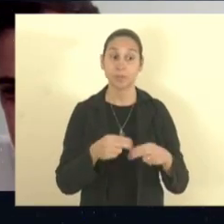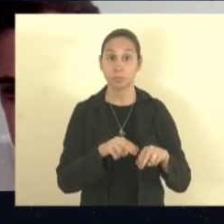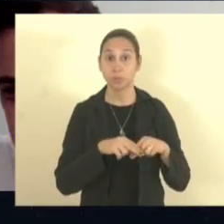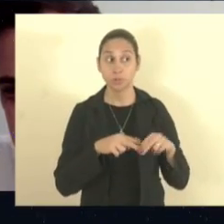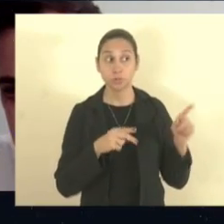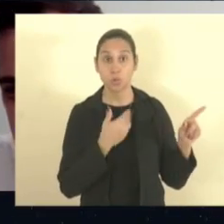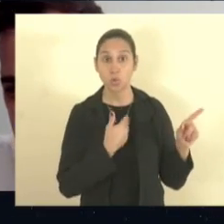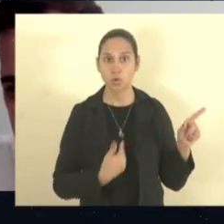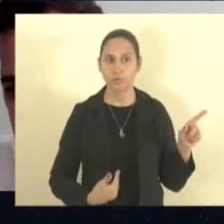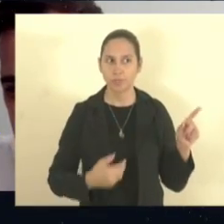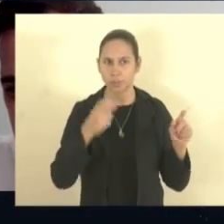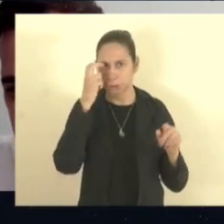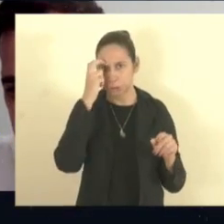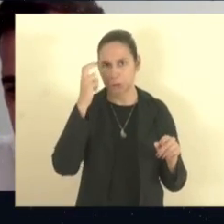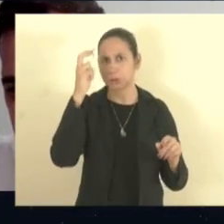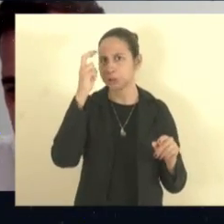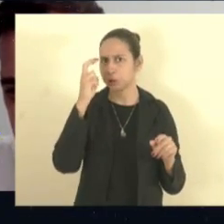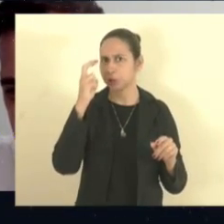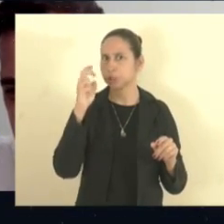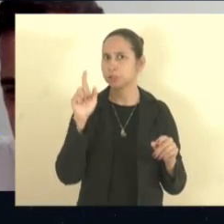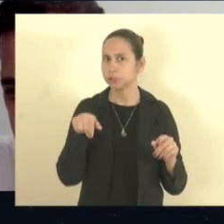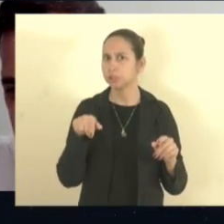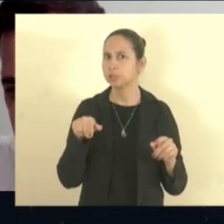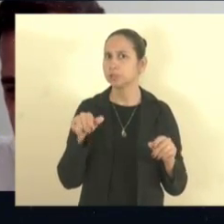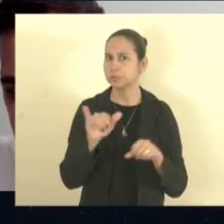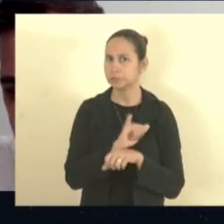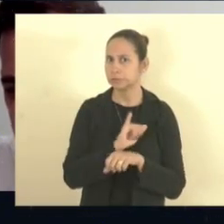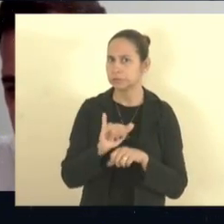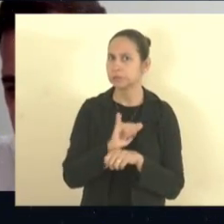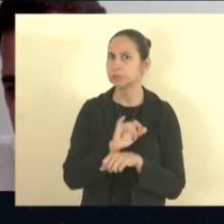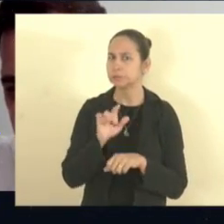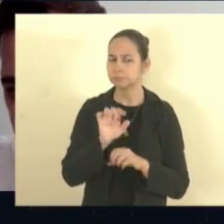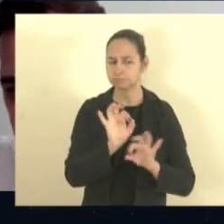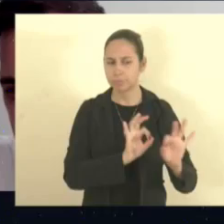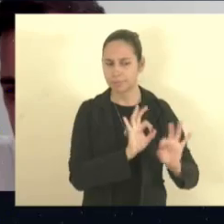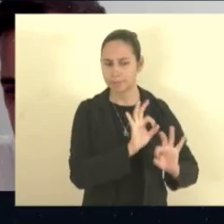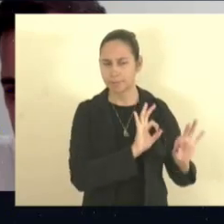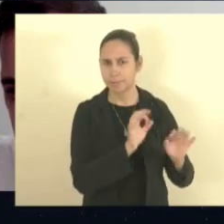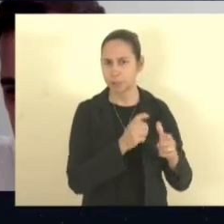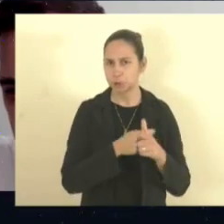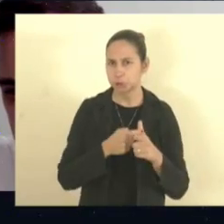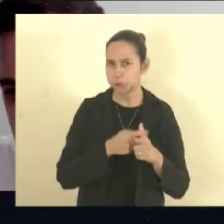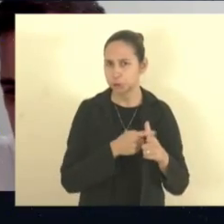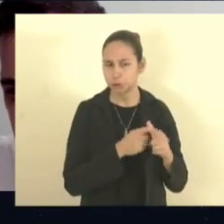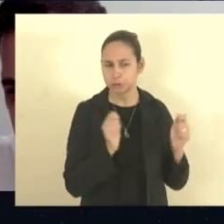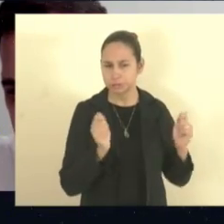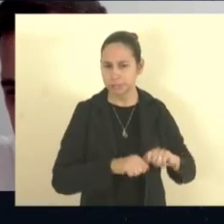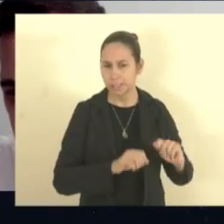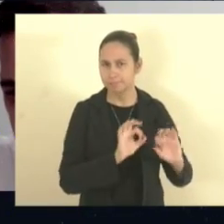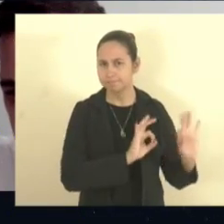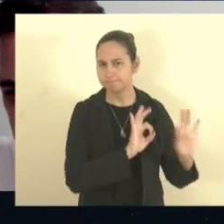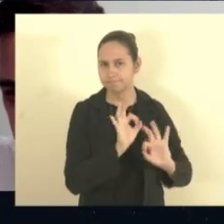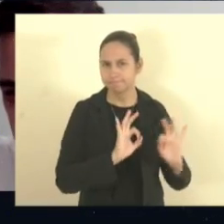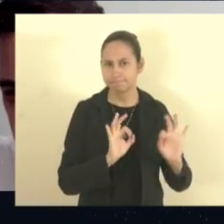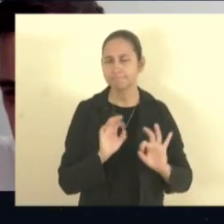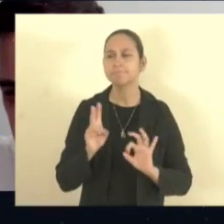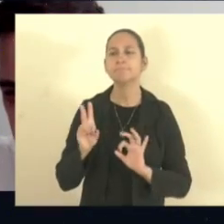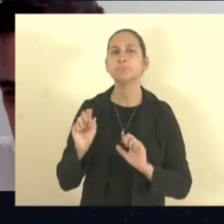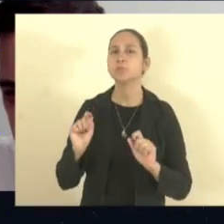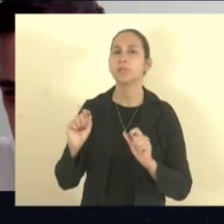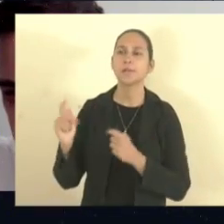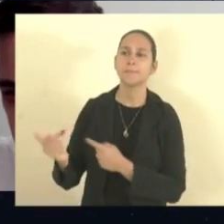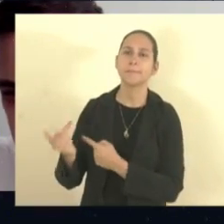inteligente, fez o dever de casa, ajustou as suas contas, tem hoje um equilíbrio, inclusive, da dívida.